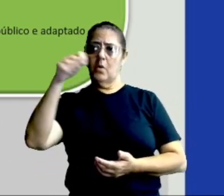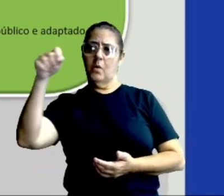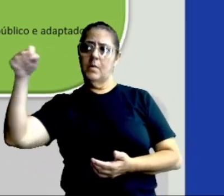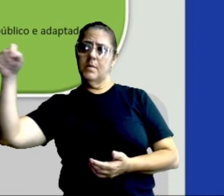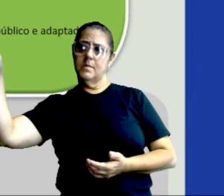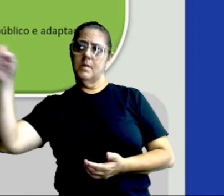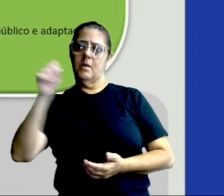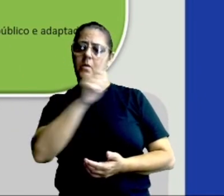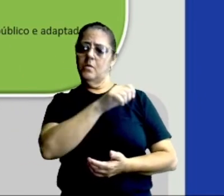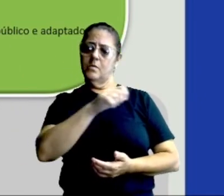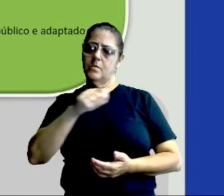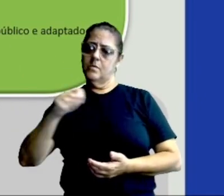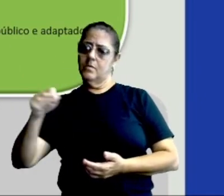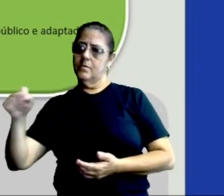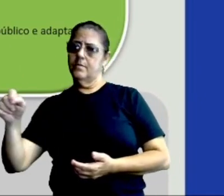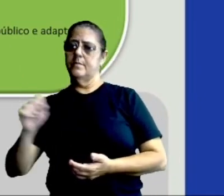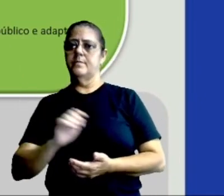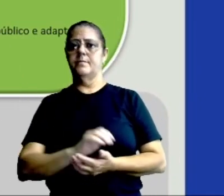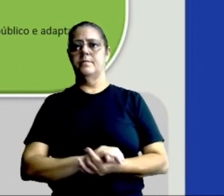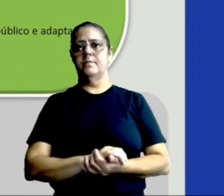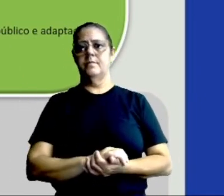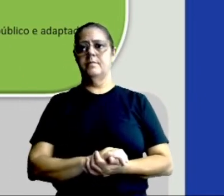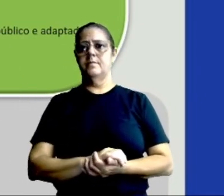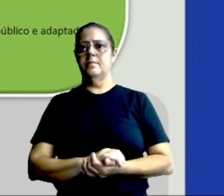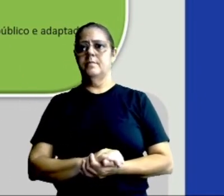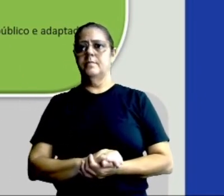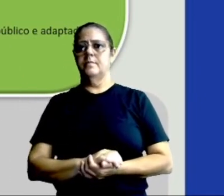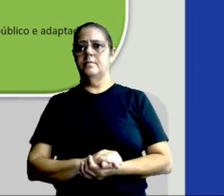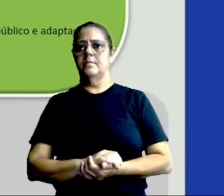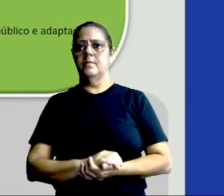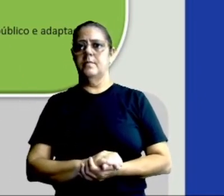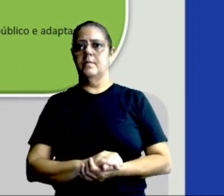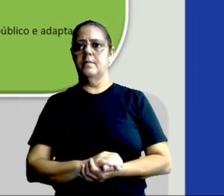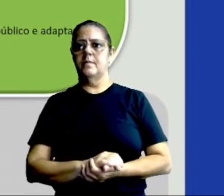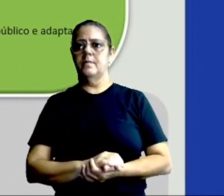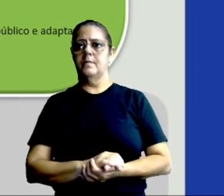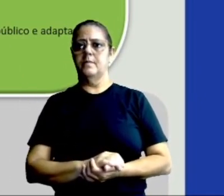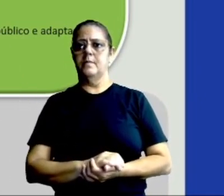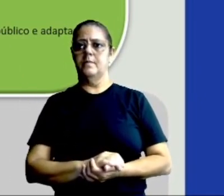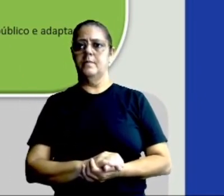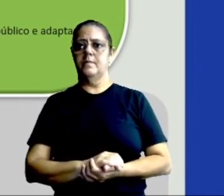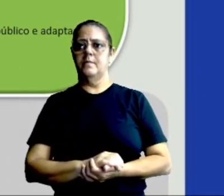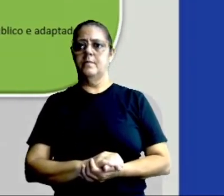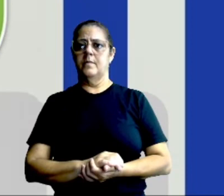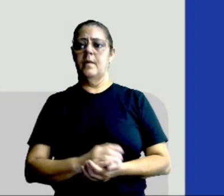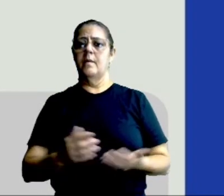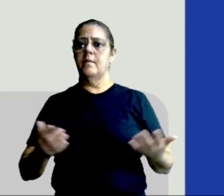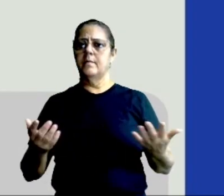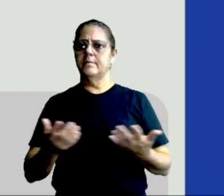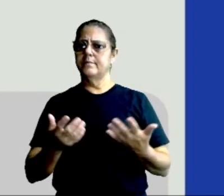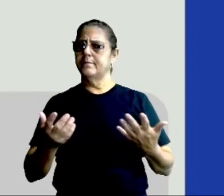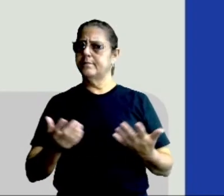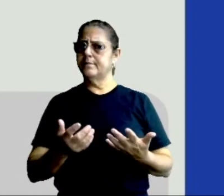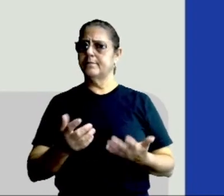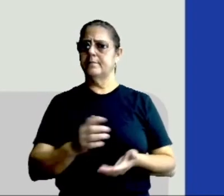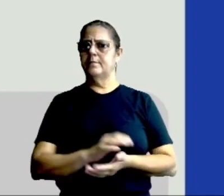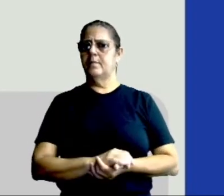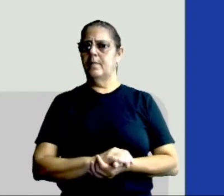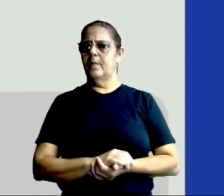parágrafo e começar o outro na mesma linha correto assim não se torna parágrafo E agora